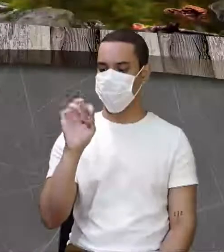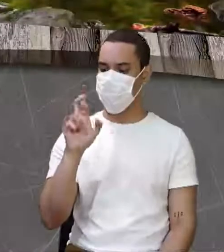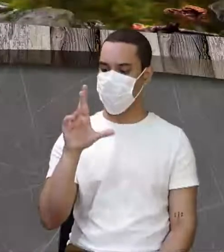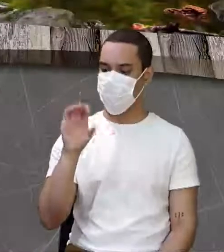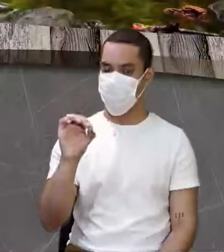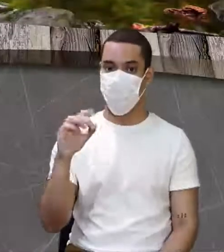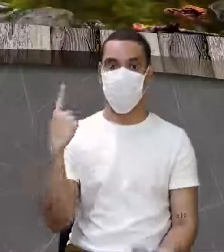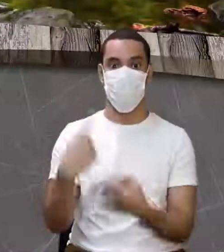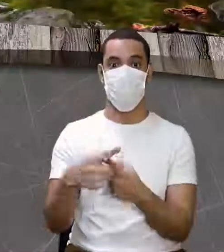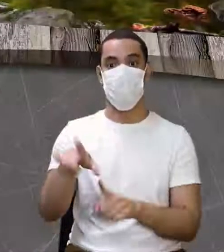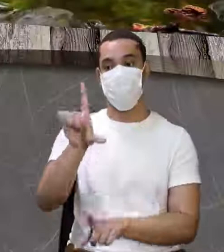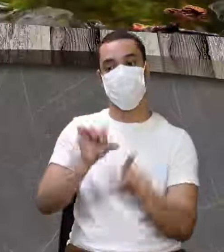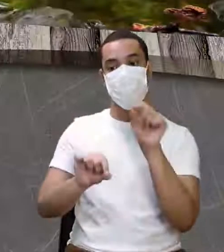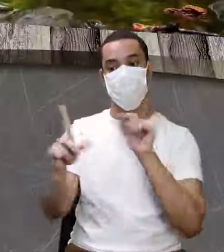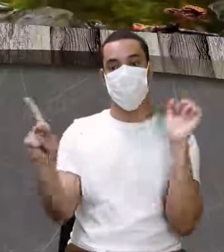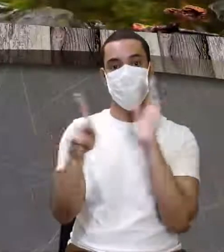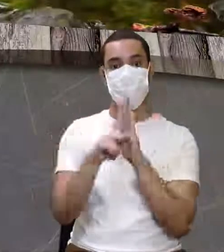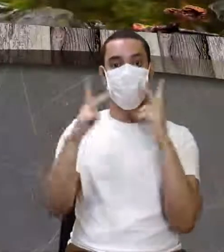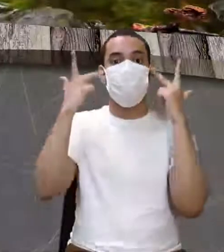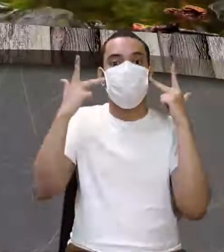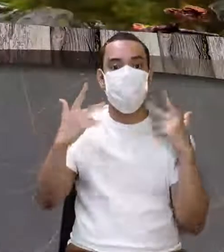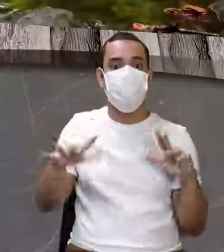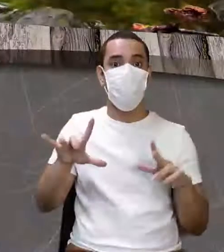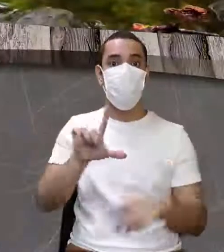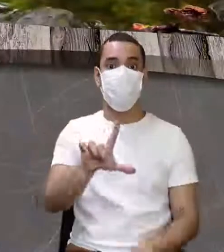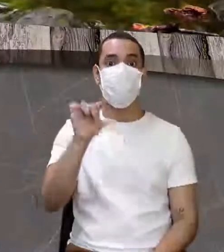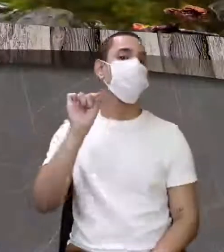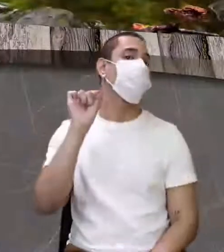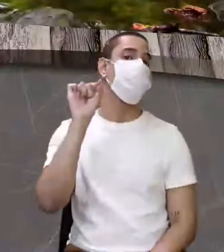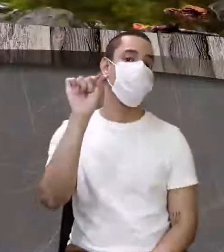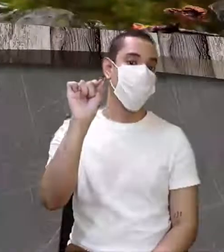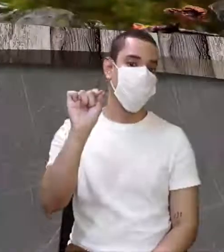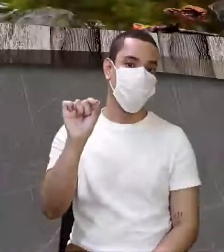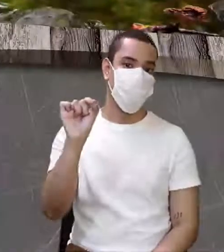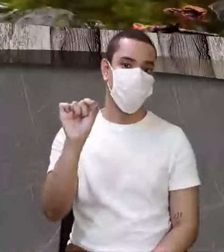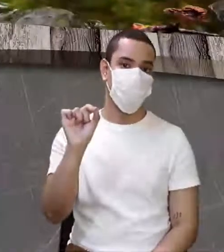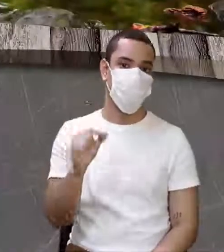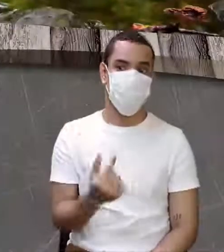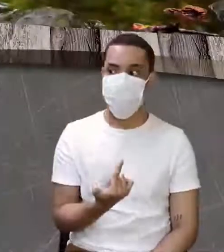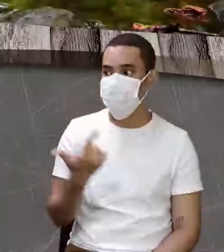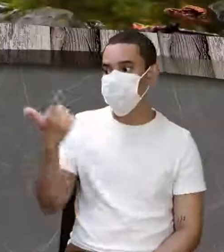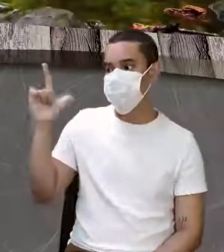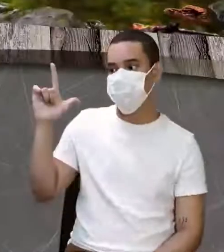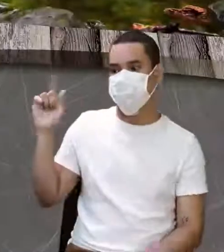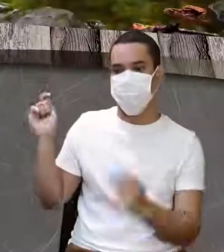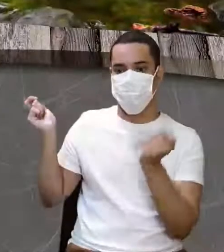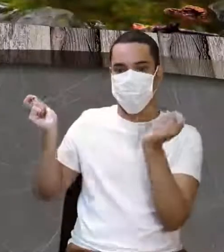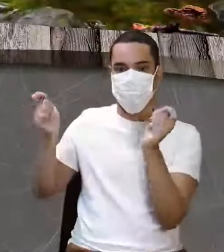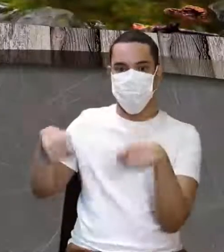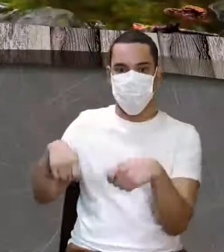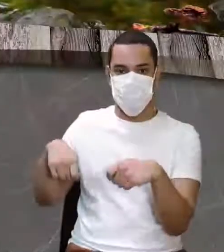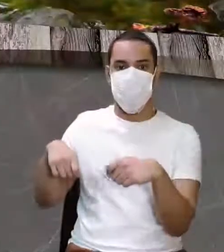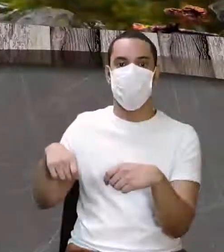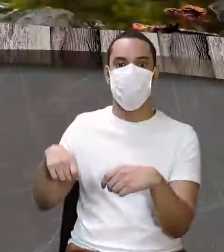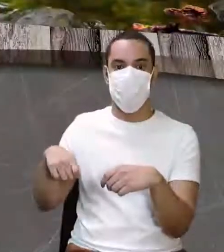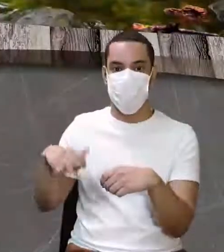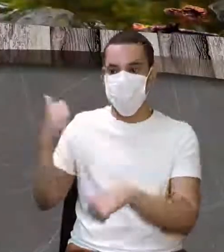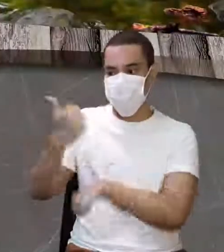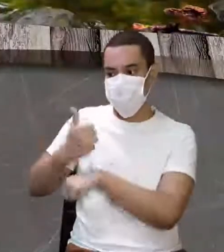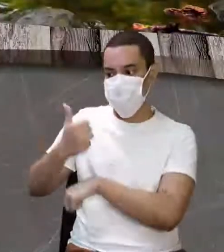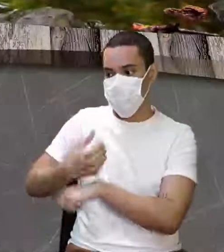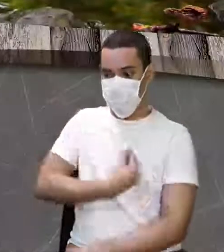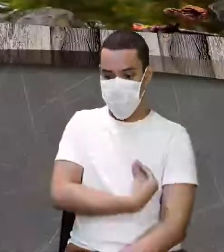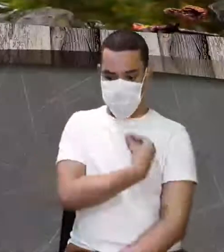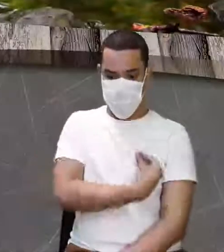Evolutivamente, a seleção natural vai selecionar o quê? Aqueles indivíduos que vão poder